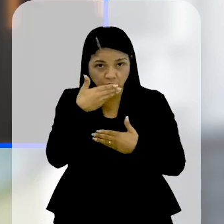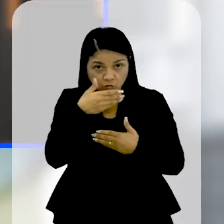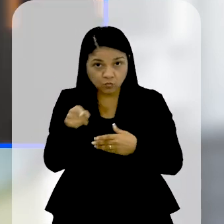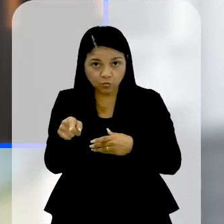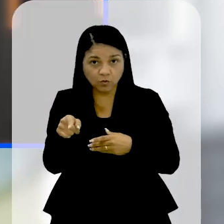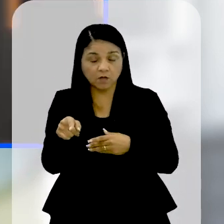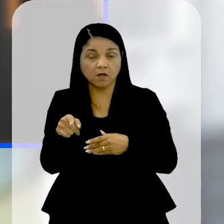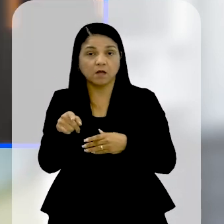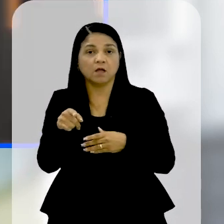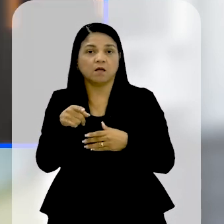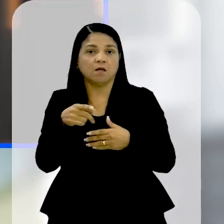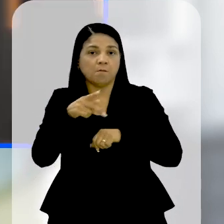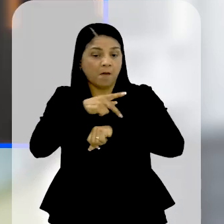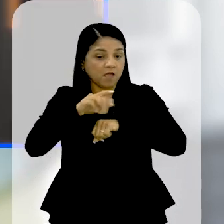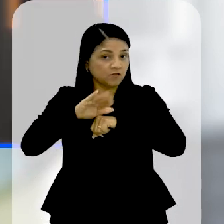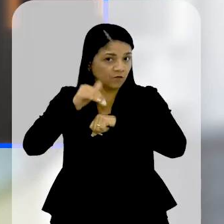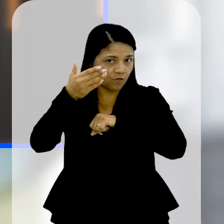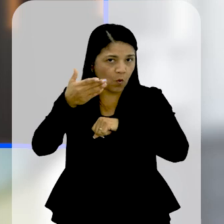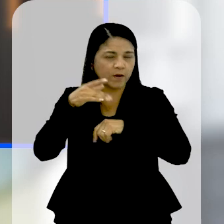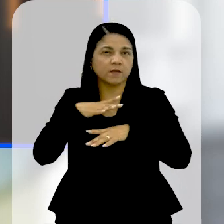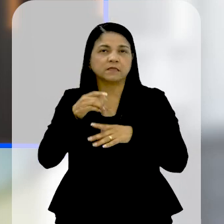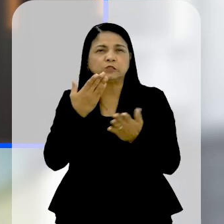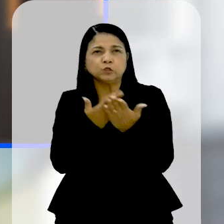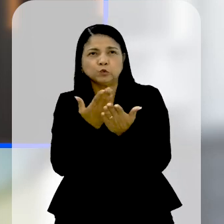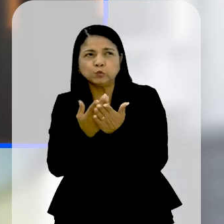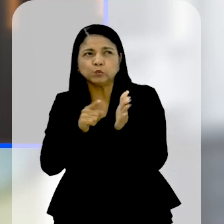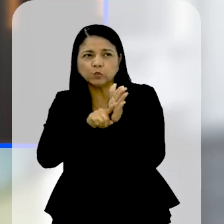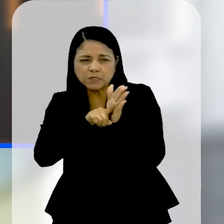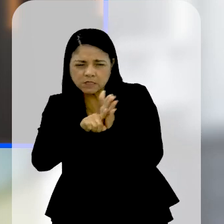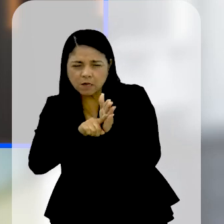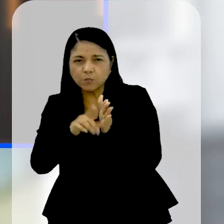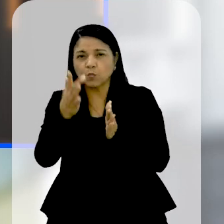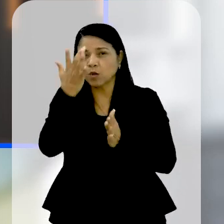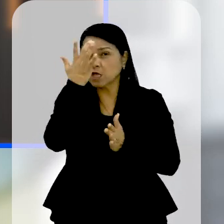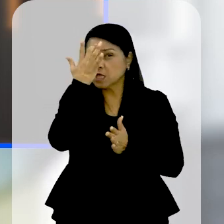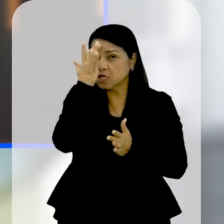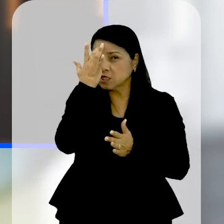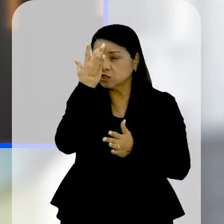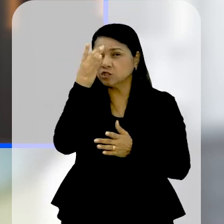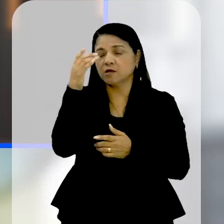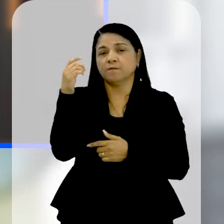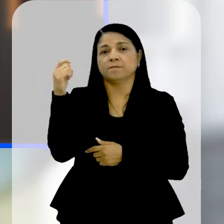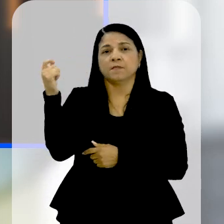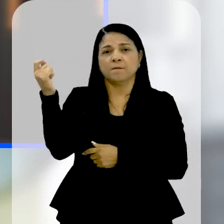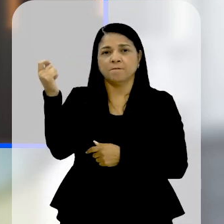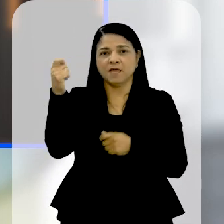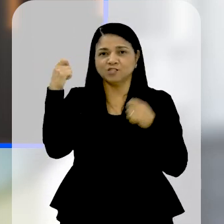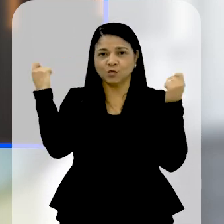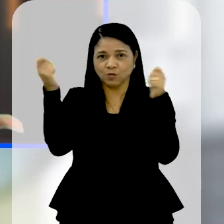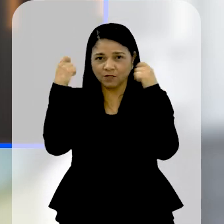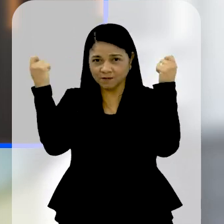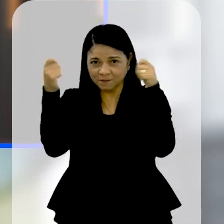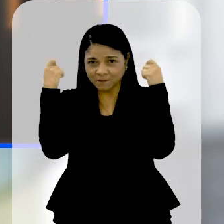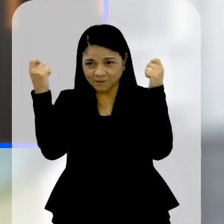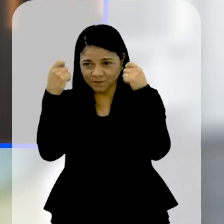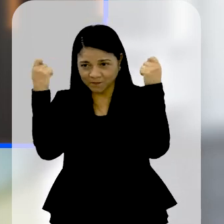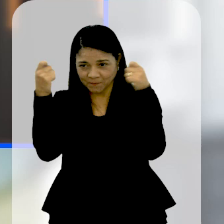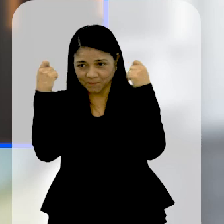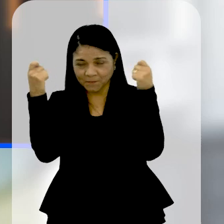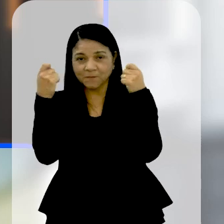A gente tem nesse estudo, por exemplo, a Índia, o México, países, né, com uma